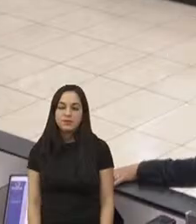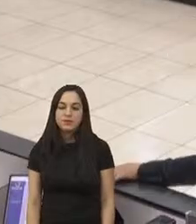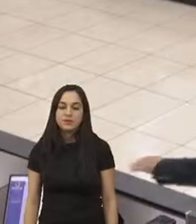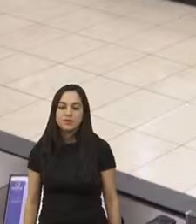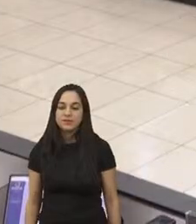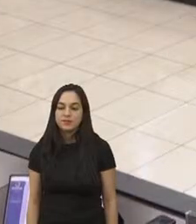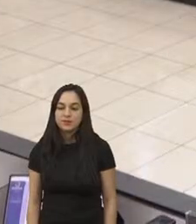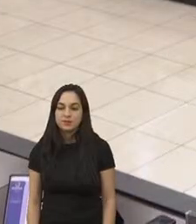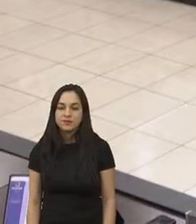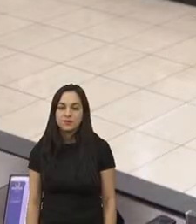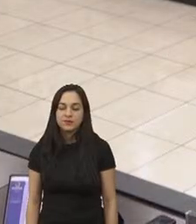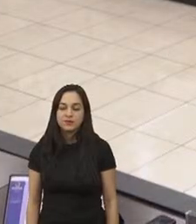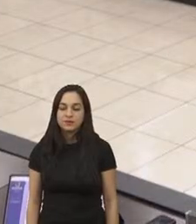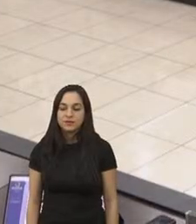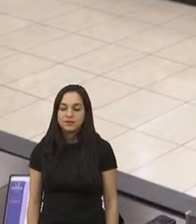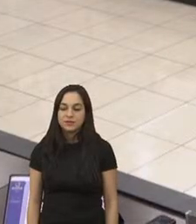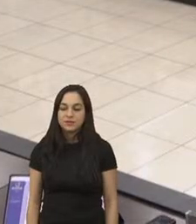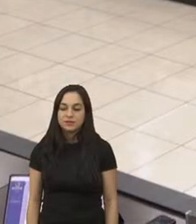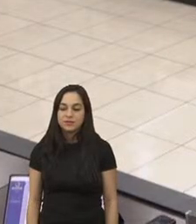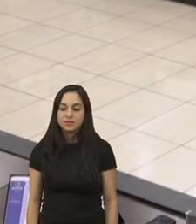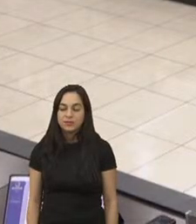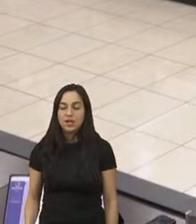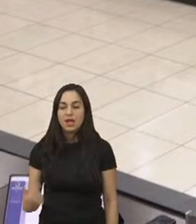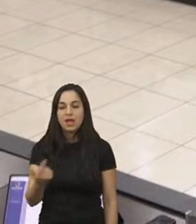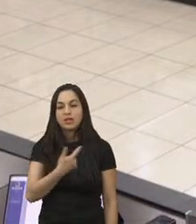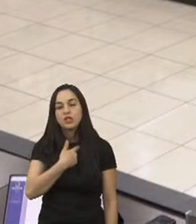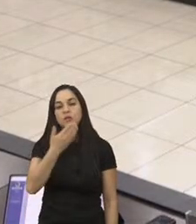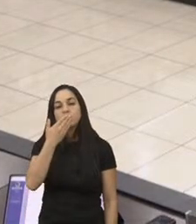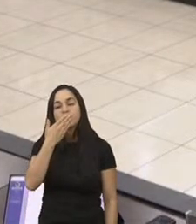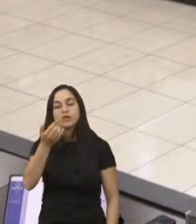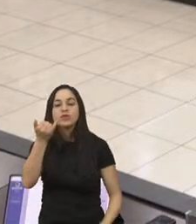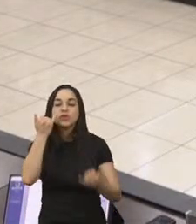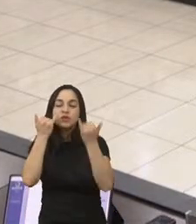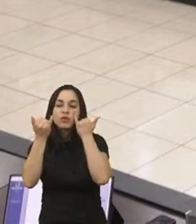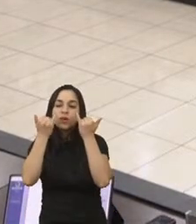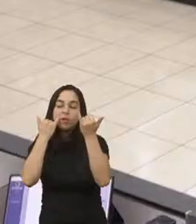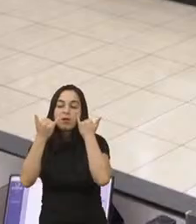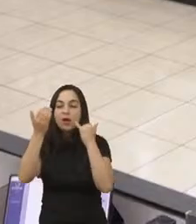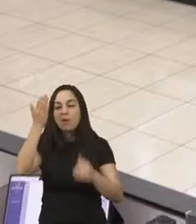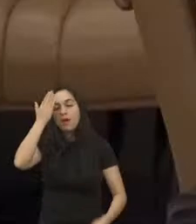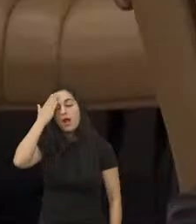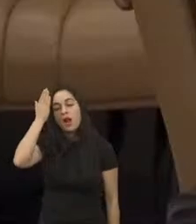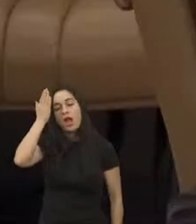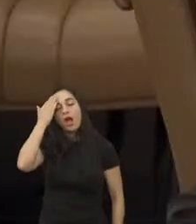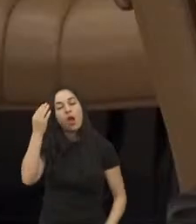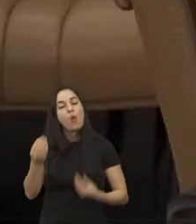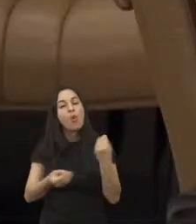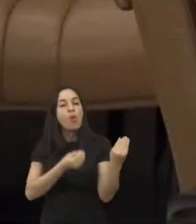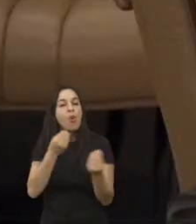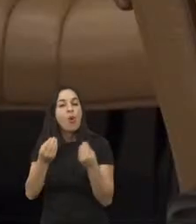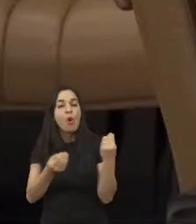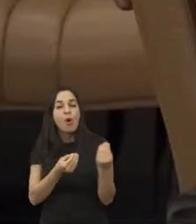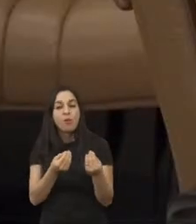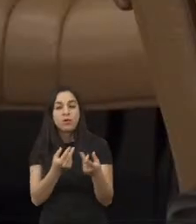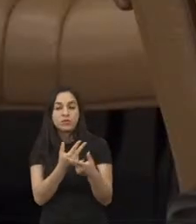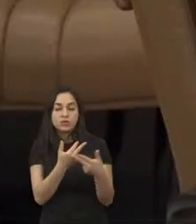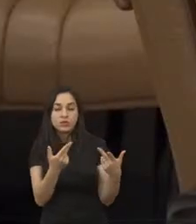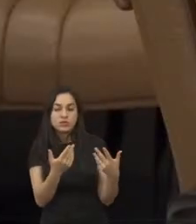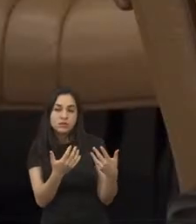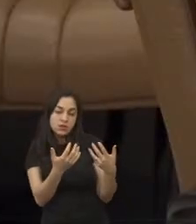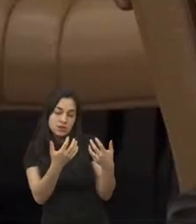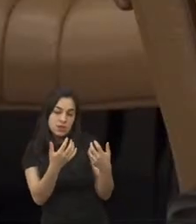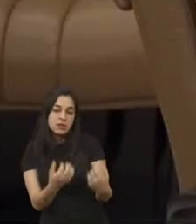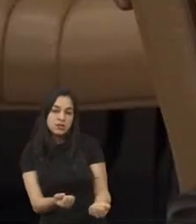Presidente, a gente fez esse pedido de informação para entender como estão sendo feitas as doações que foram recentemente